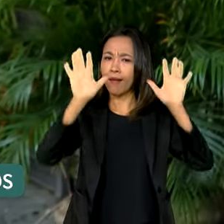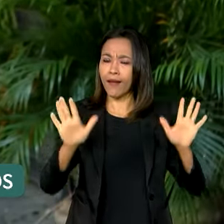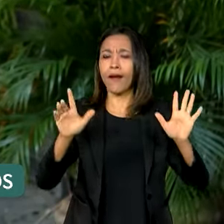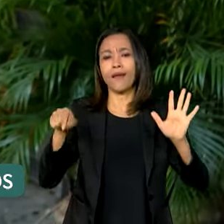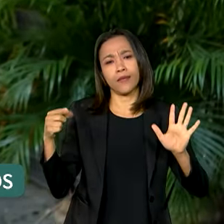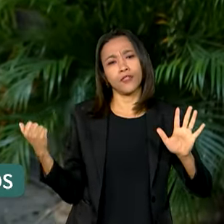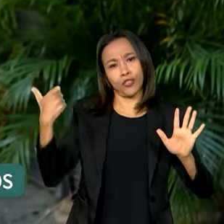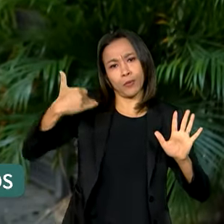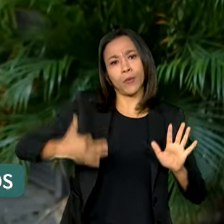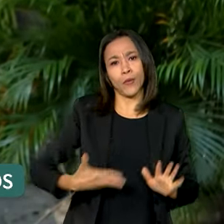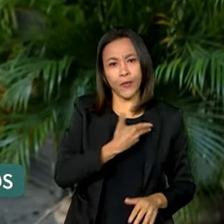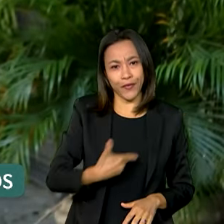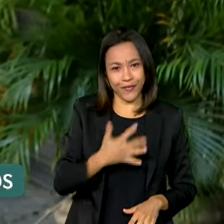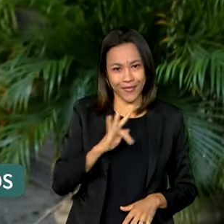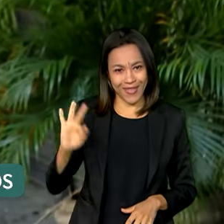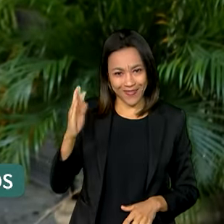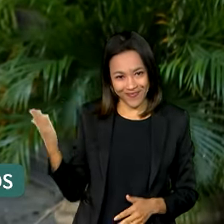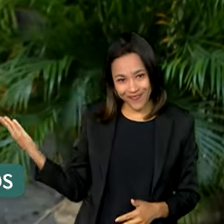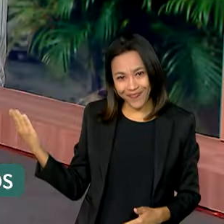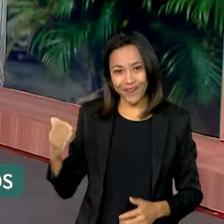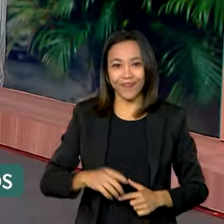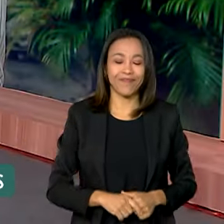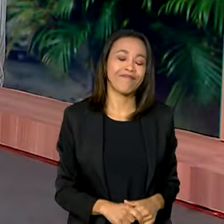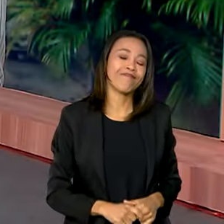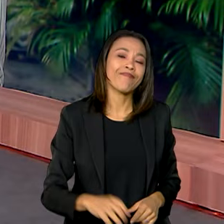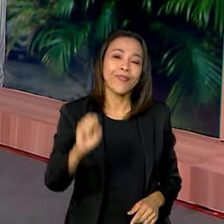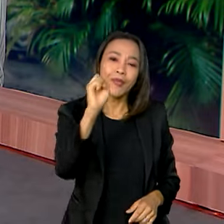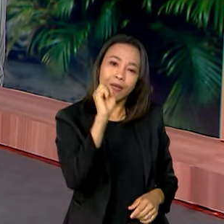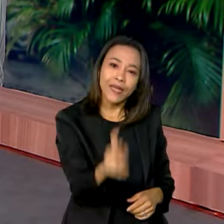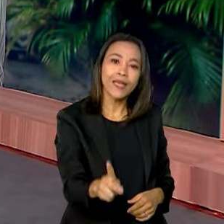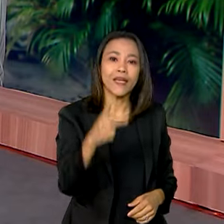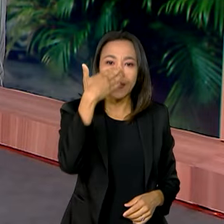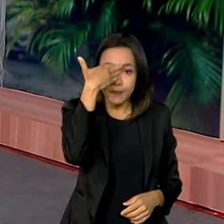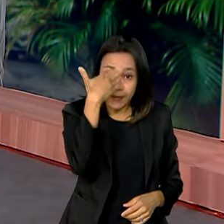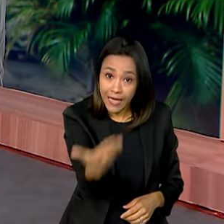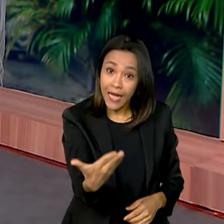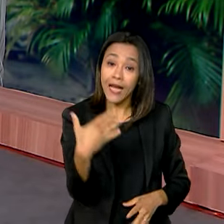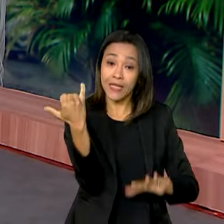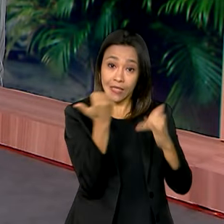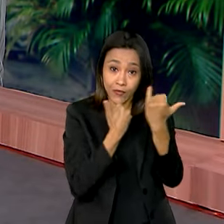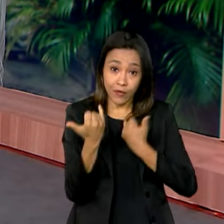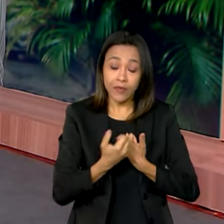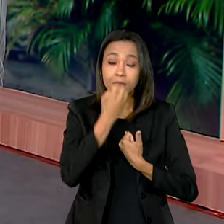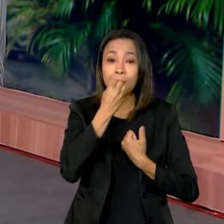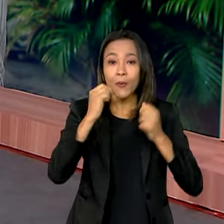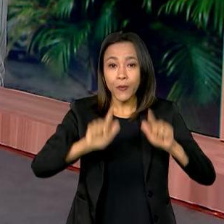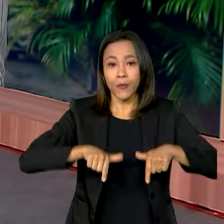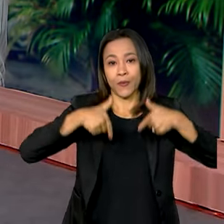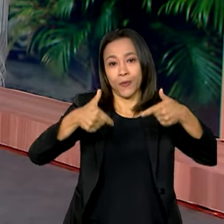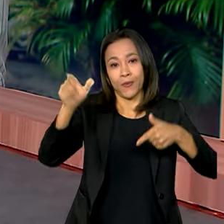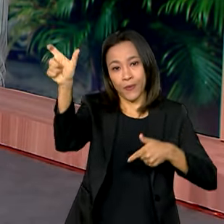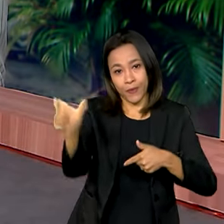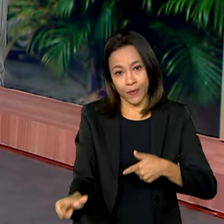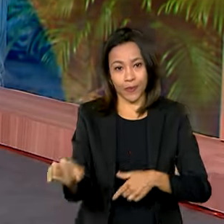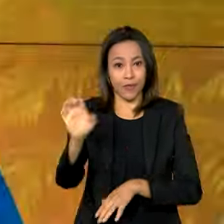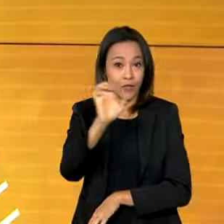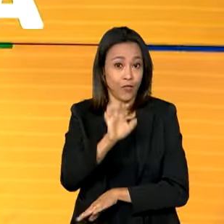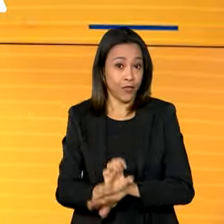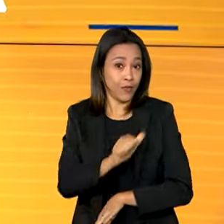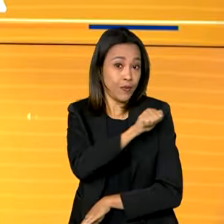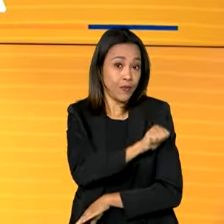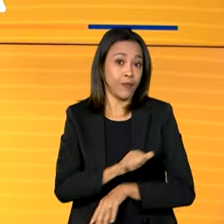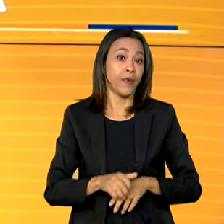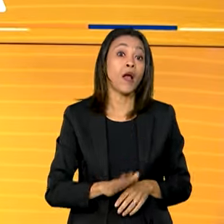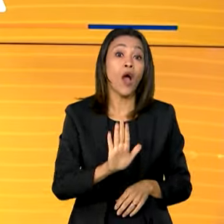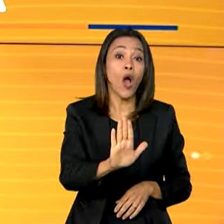próprio governo federal. Vanessa, volto com você. Ok, Claudinho, obrigada pelas informações. Bom trabalho para você no Rio de Janeiro. E